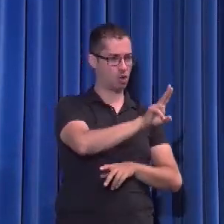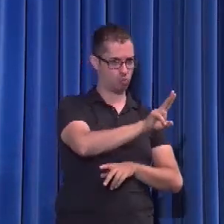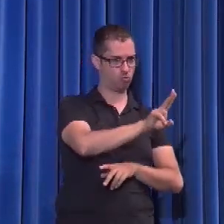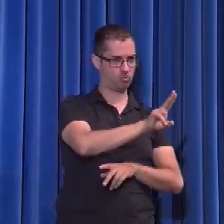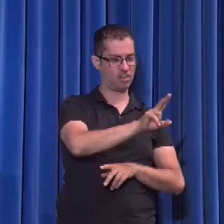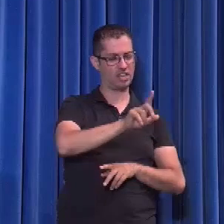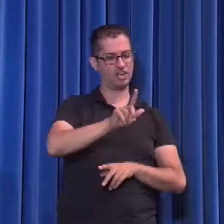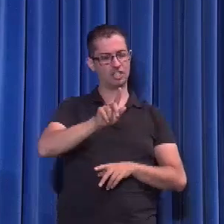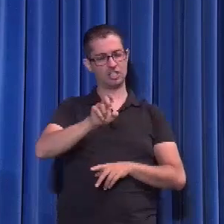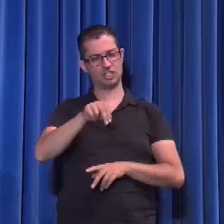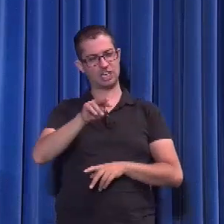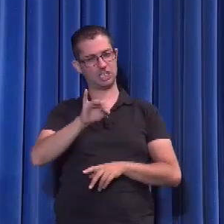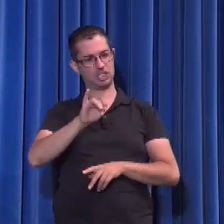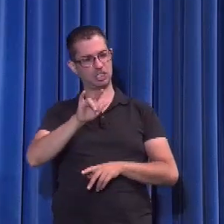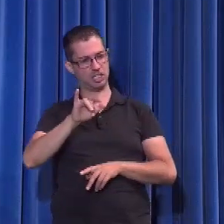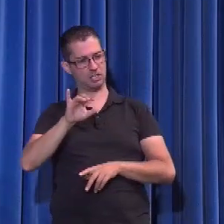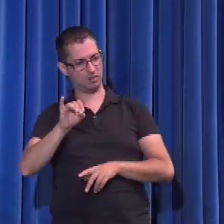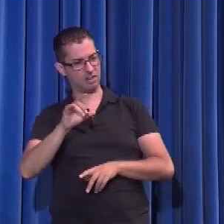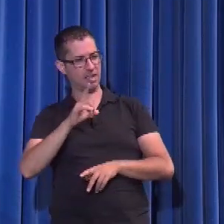os oráculos de Deus.